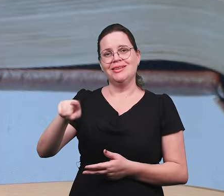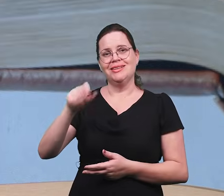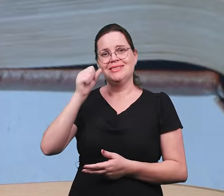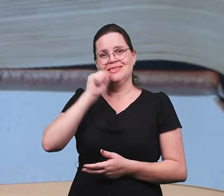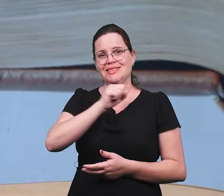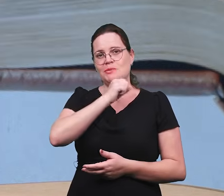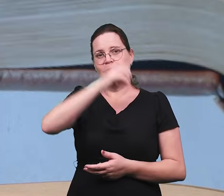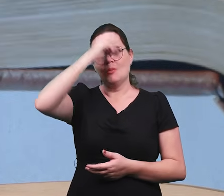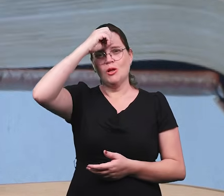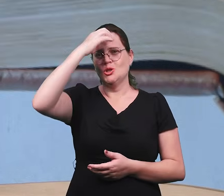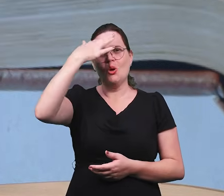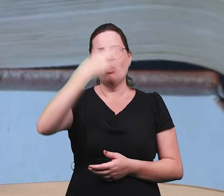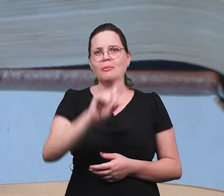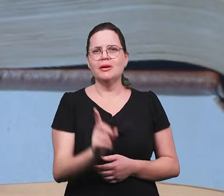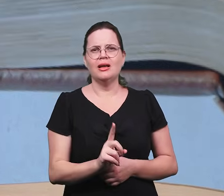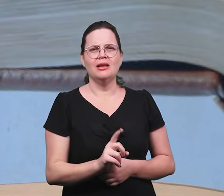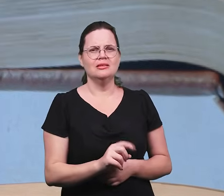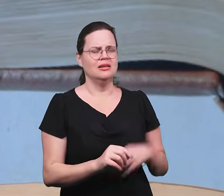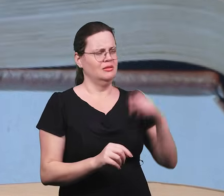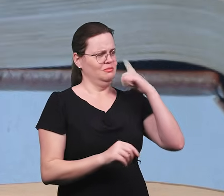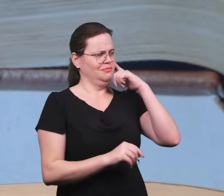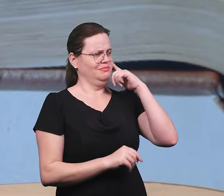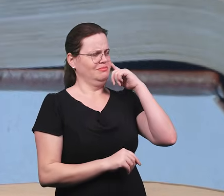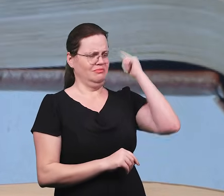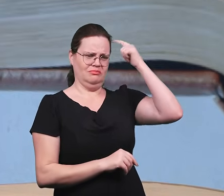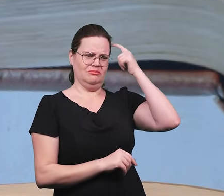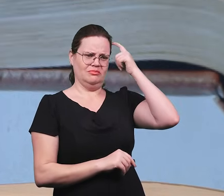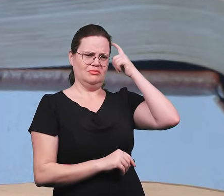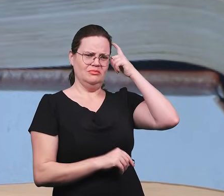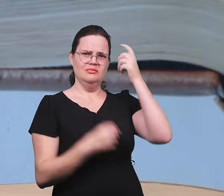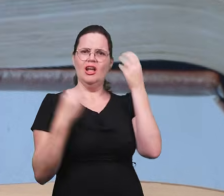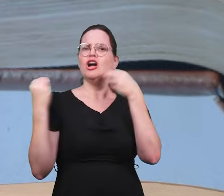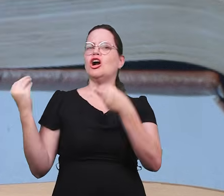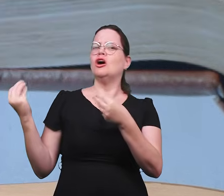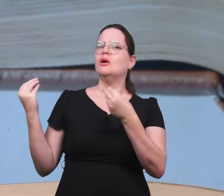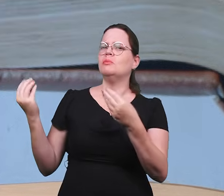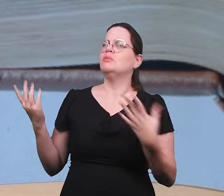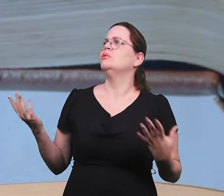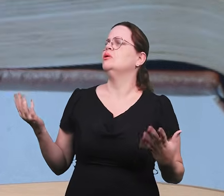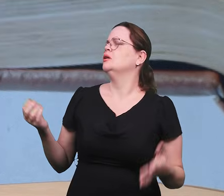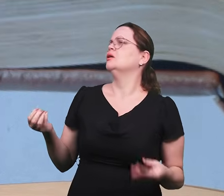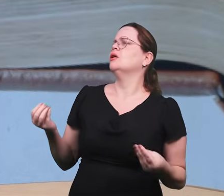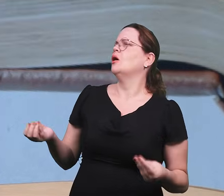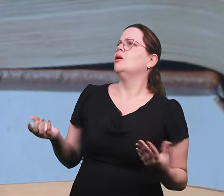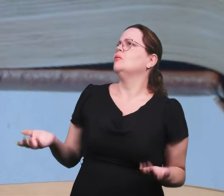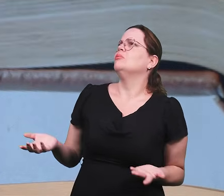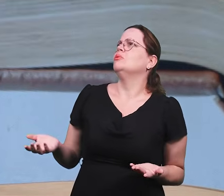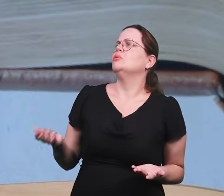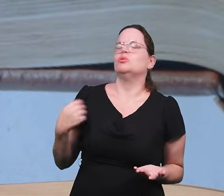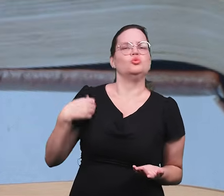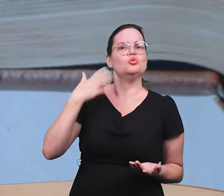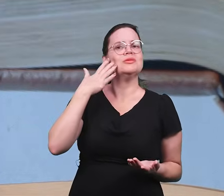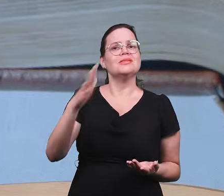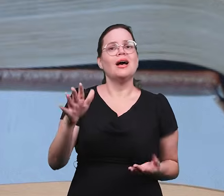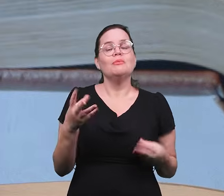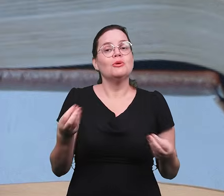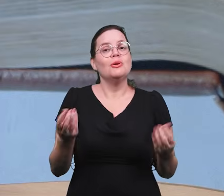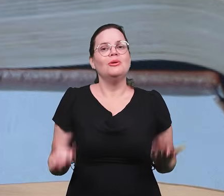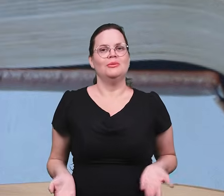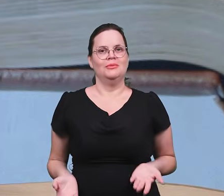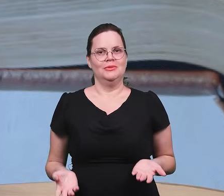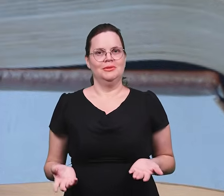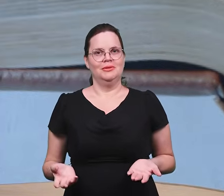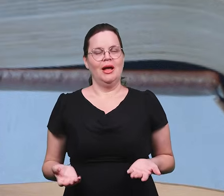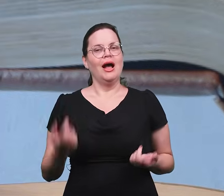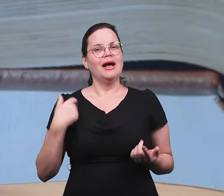isso, nos voltamos apenas para aquela necessidade daquele momento, né? E ao invés de